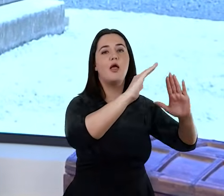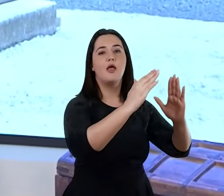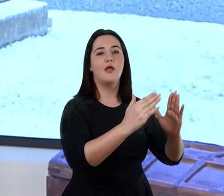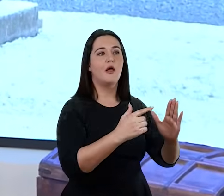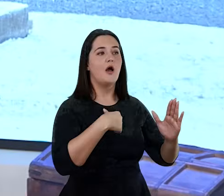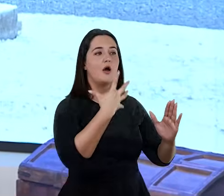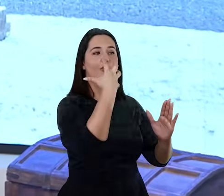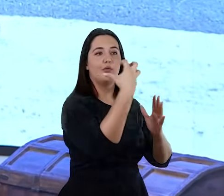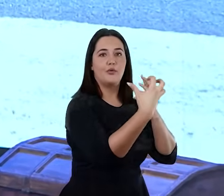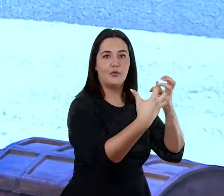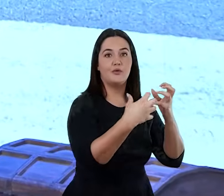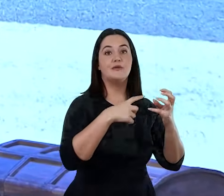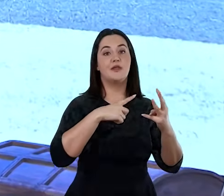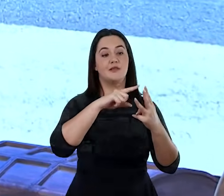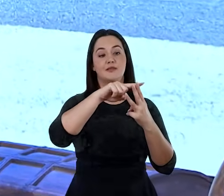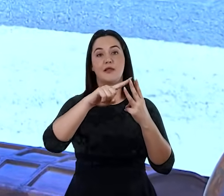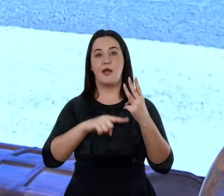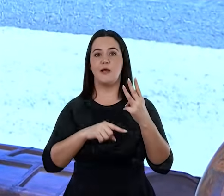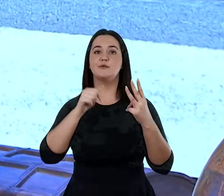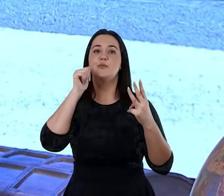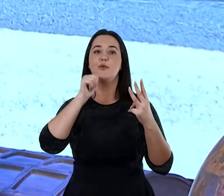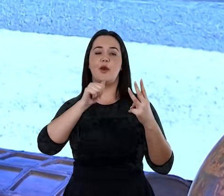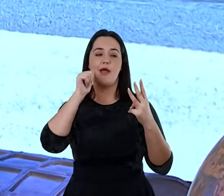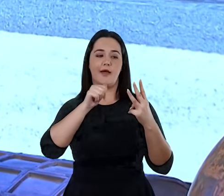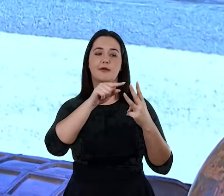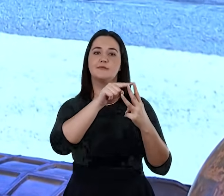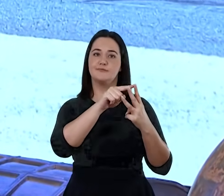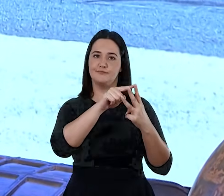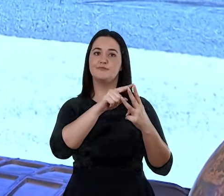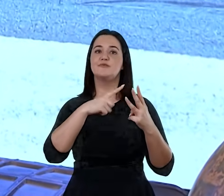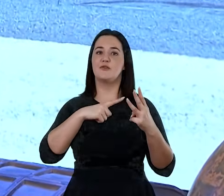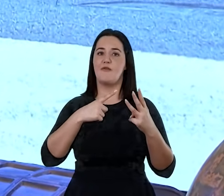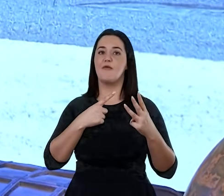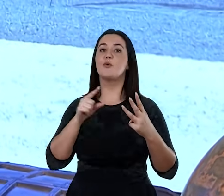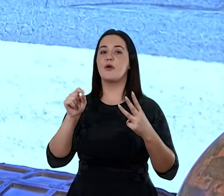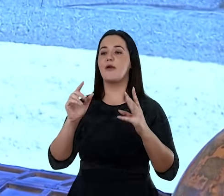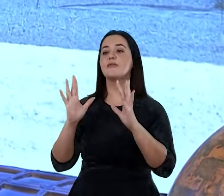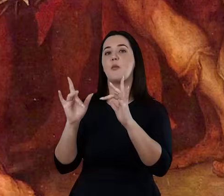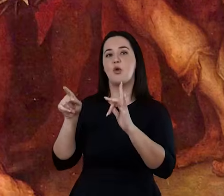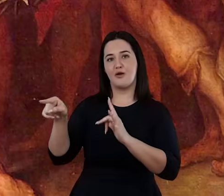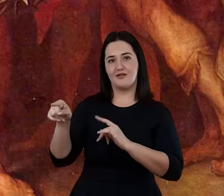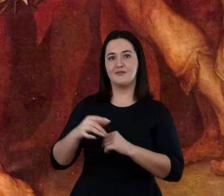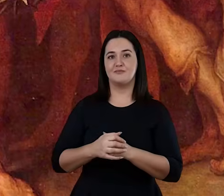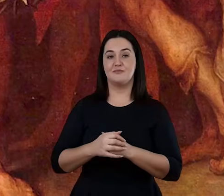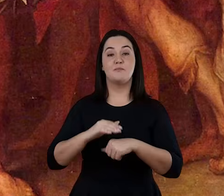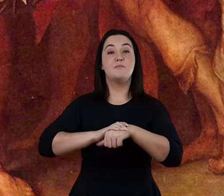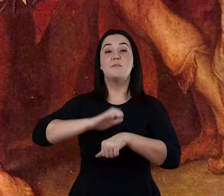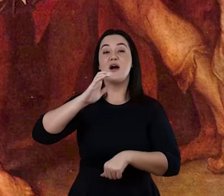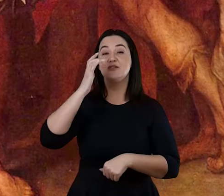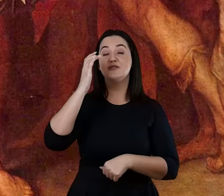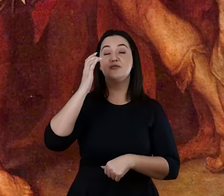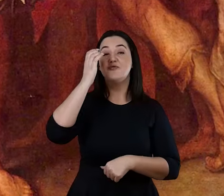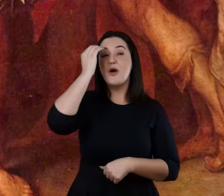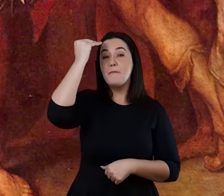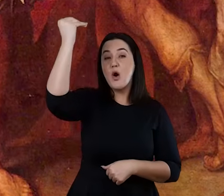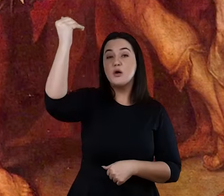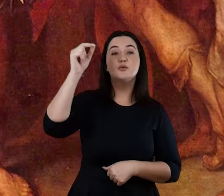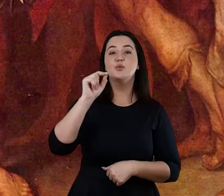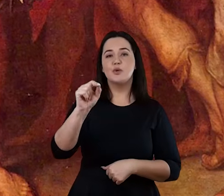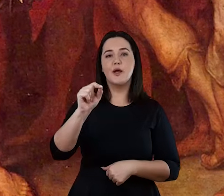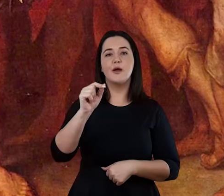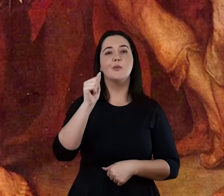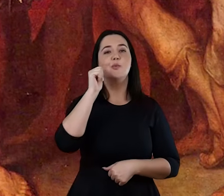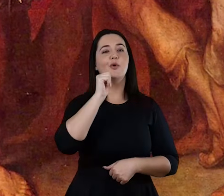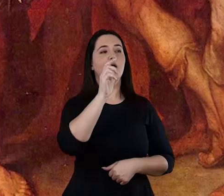pelo menos 3 mulheres de caráter também duvidoso passaram por sua vida. E a mais famosa delas foi, sem